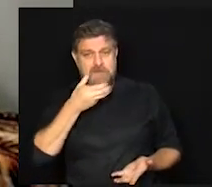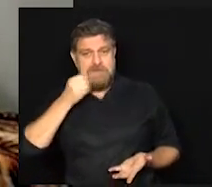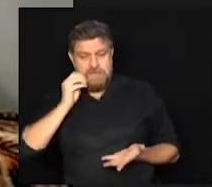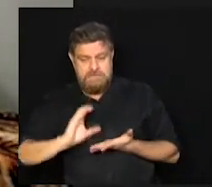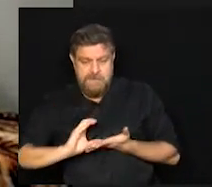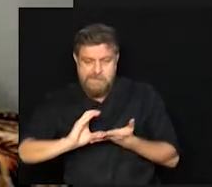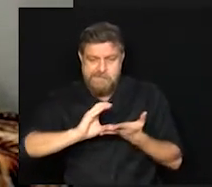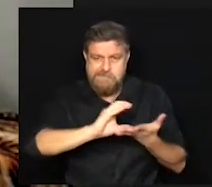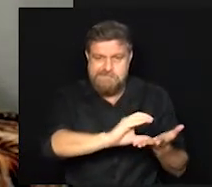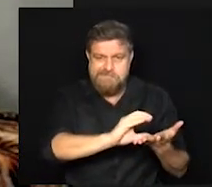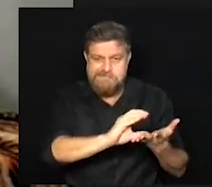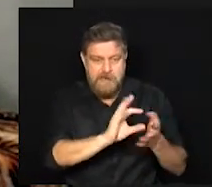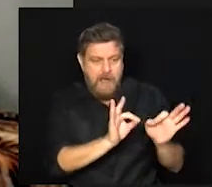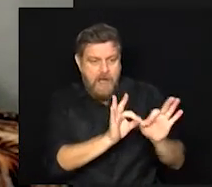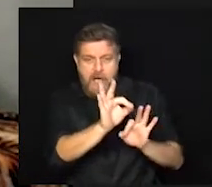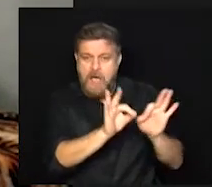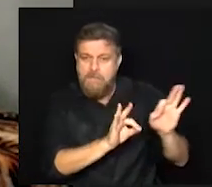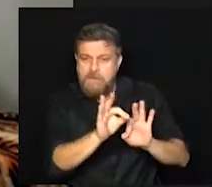projetos sociais,